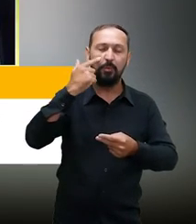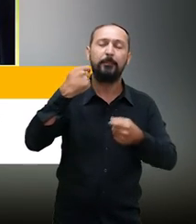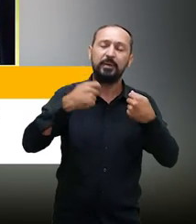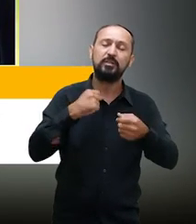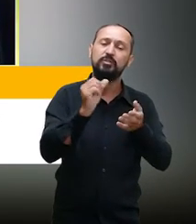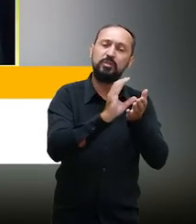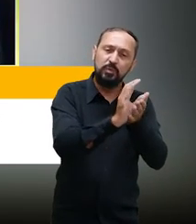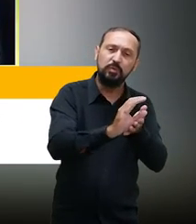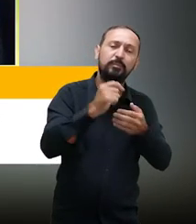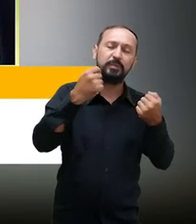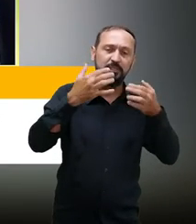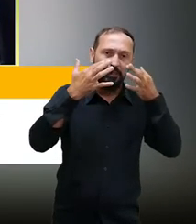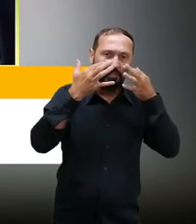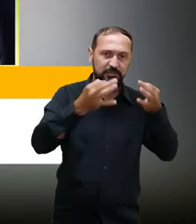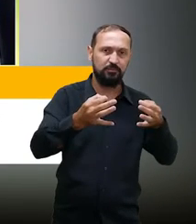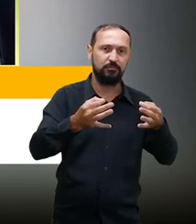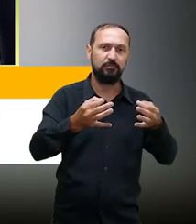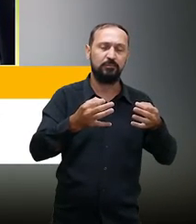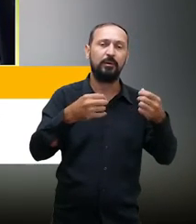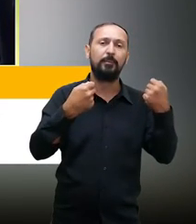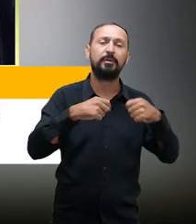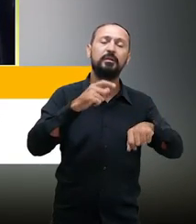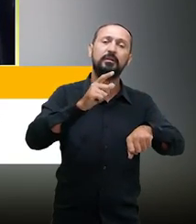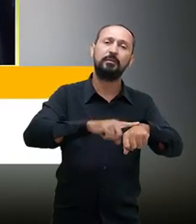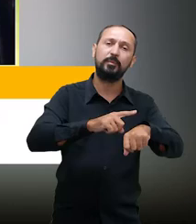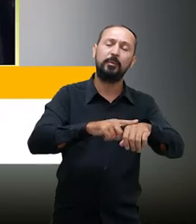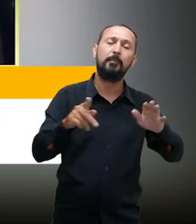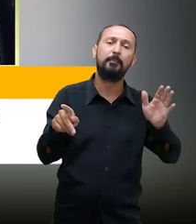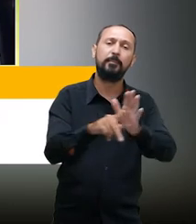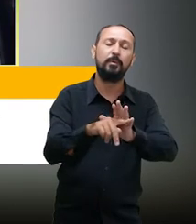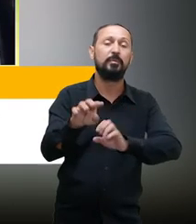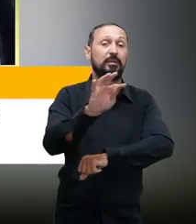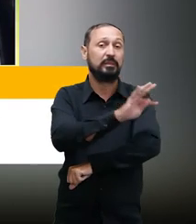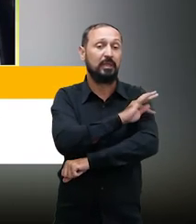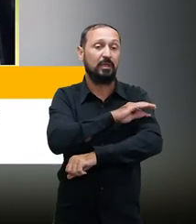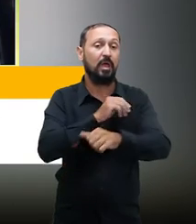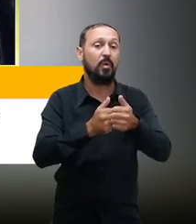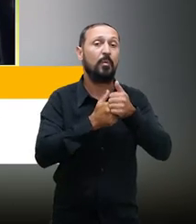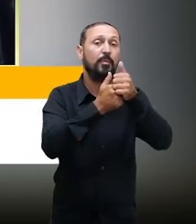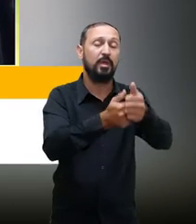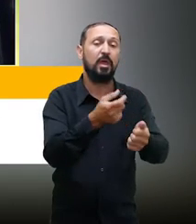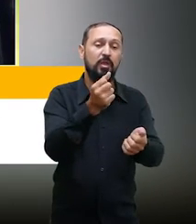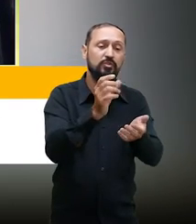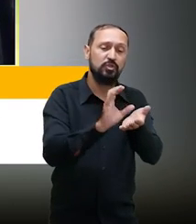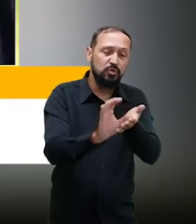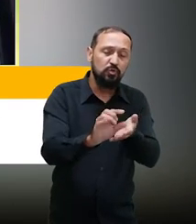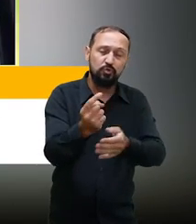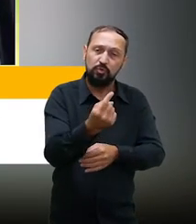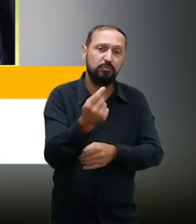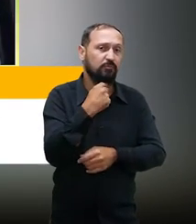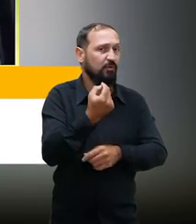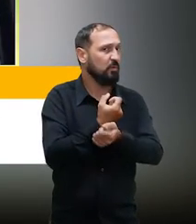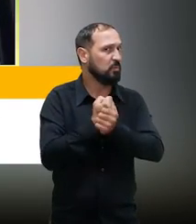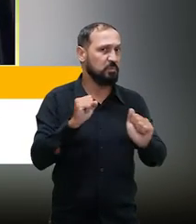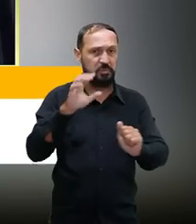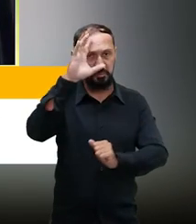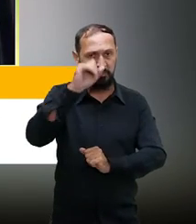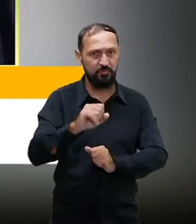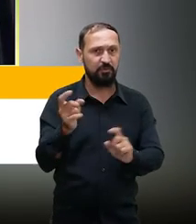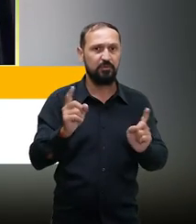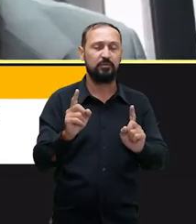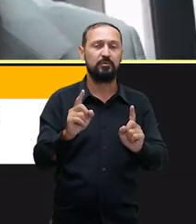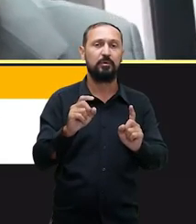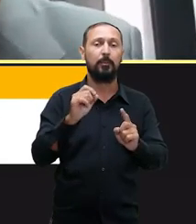não apenas de recurso, e precisa de recurso sim, mas precisa de intervenção técnica, acompanhamento técnico, porque dinheiro por si só